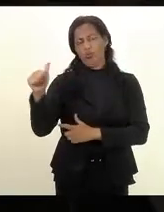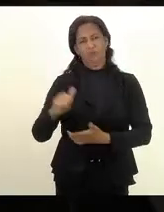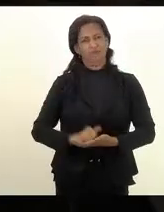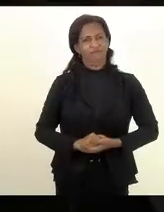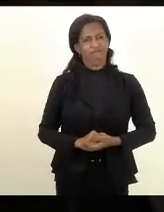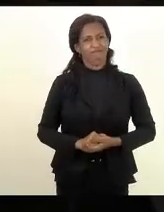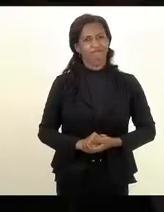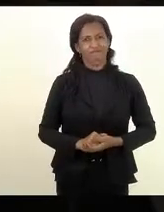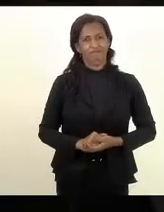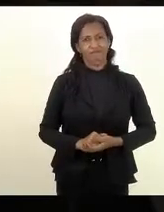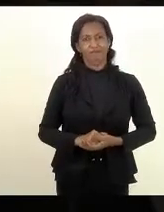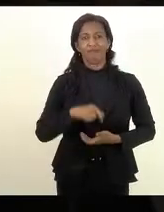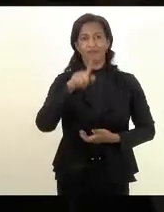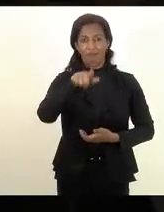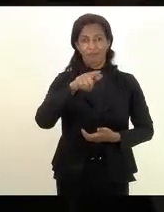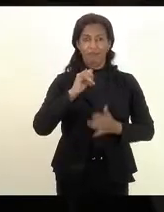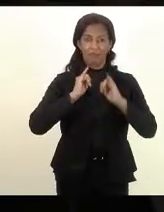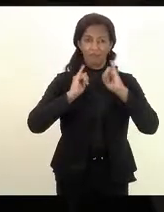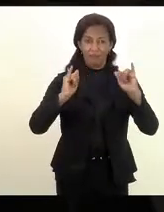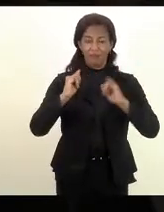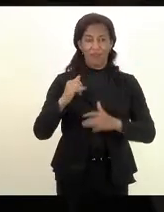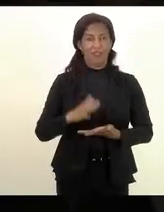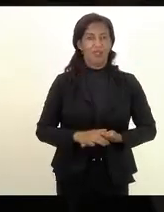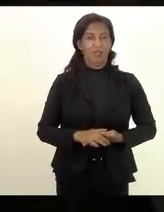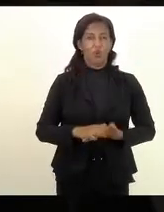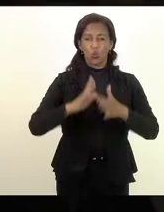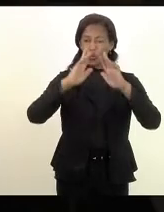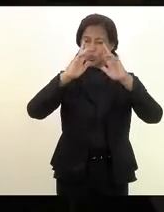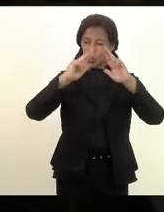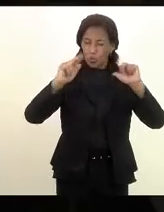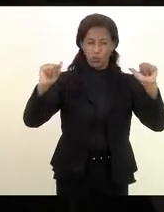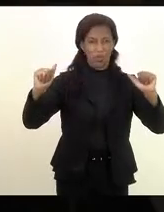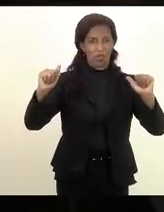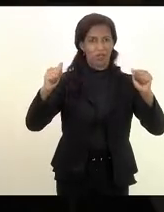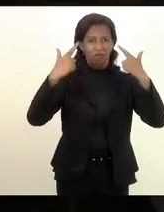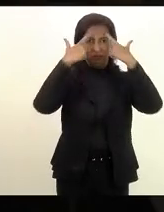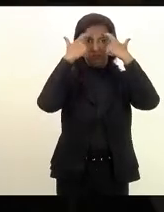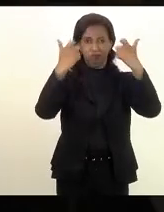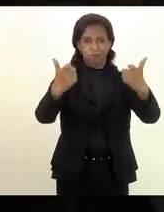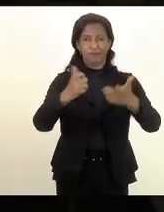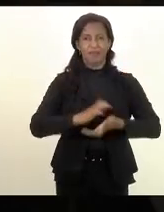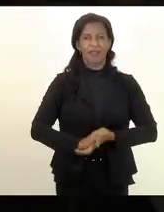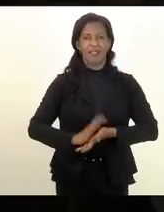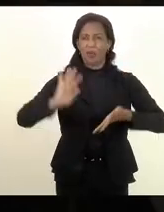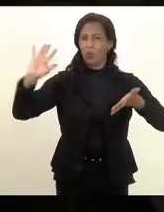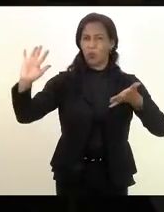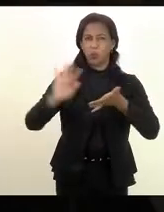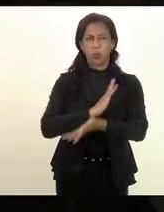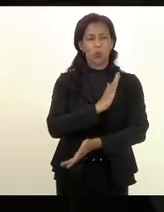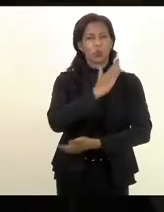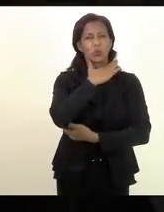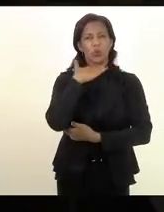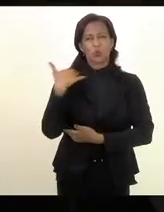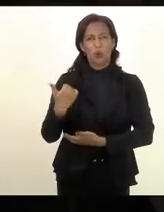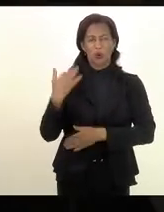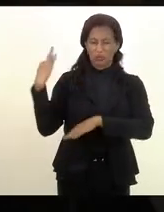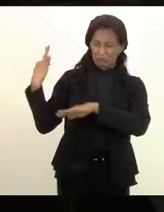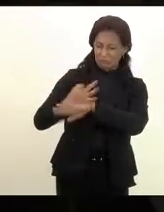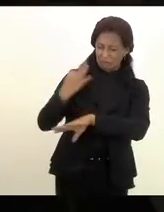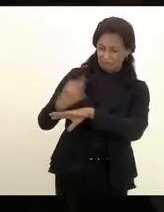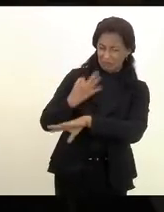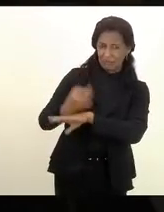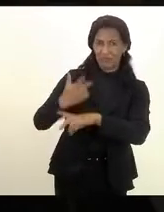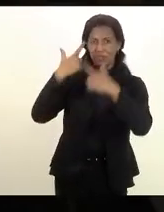essa é uma lição importante o extremismo não leva a lugar nenhum só a tragédia só a morte só a intolerância só a